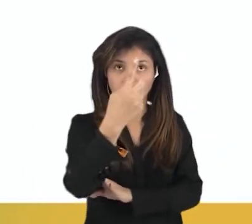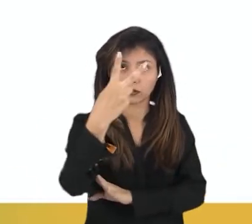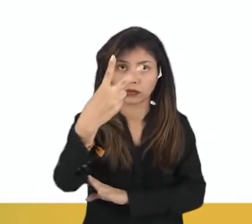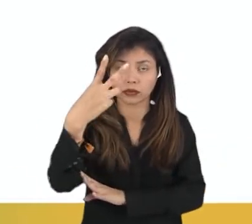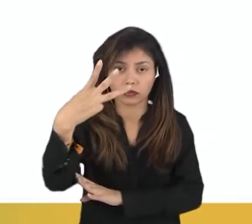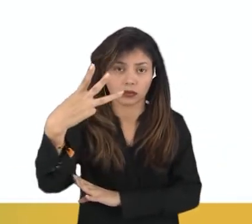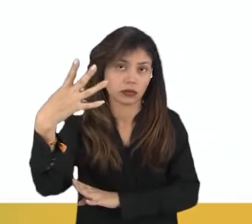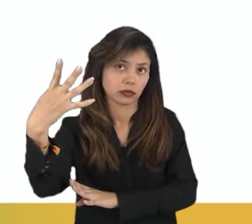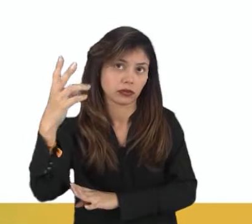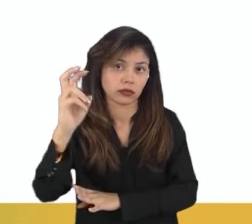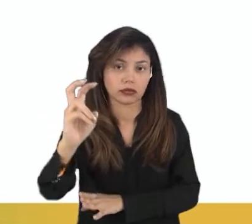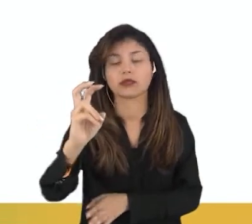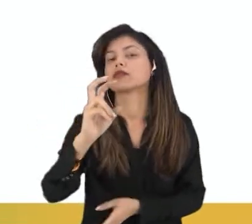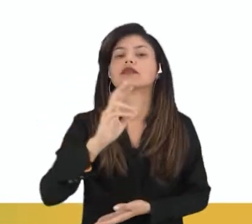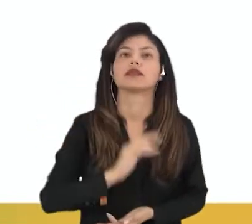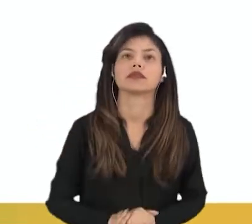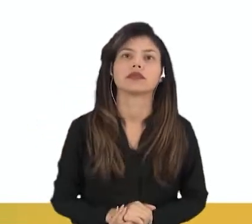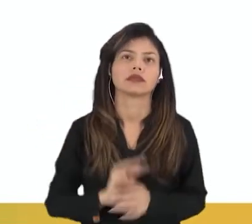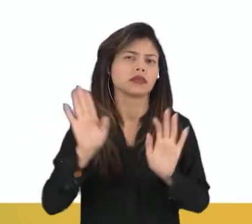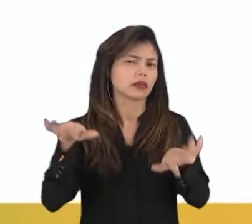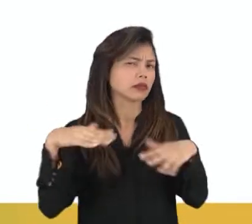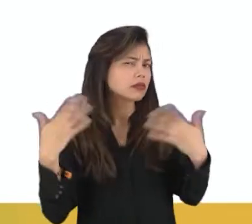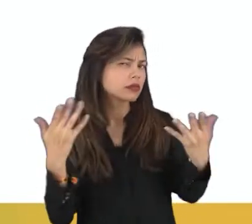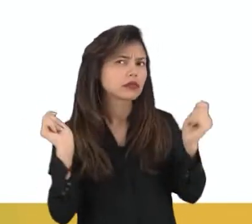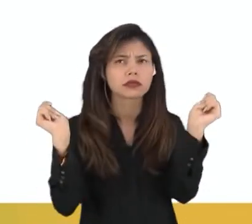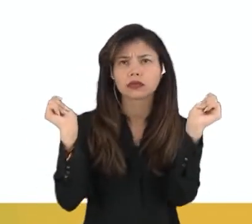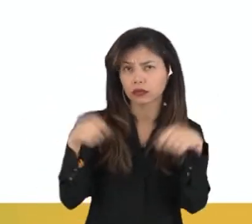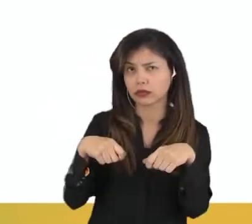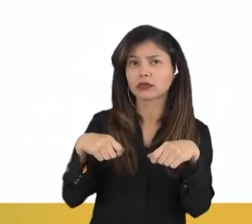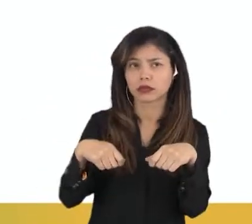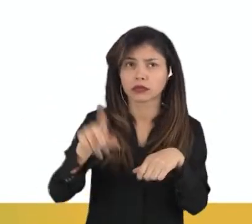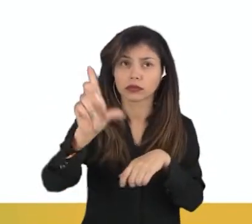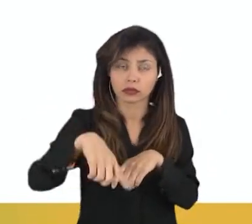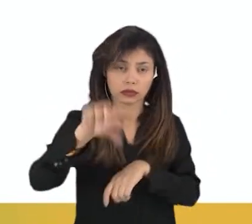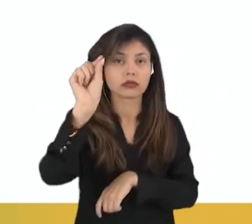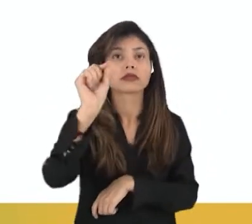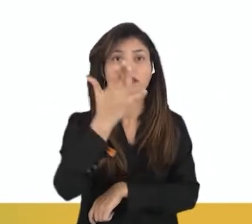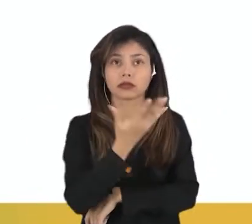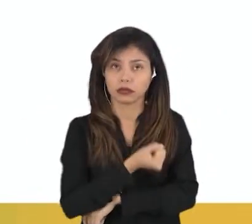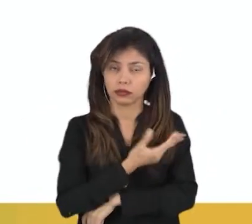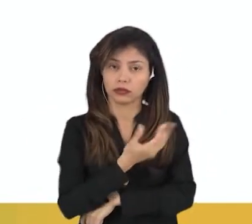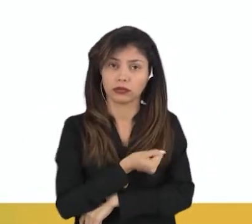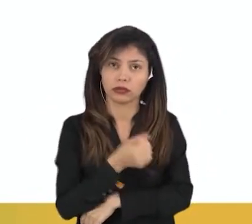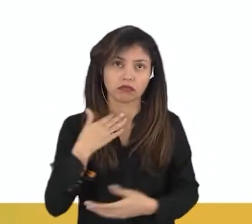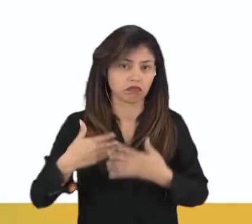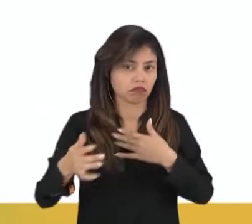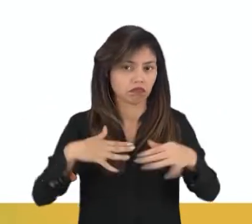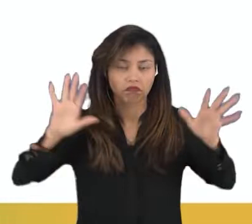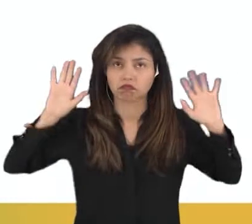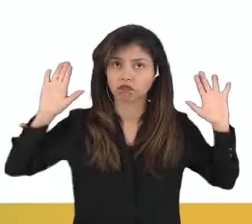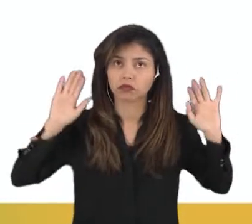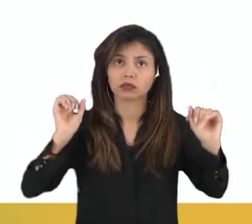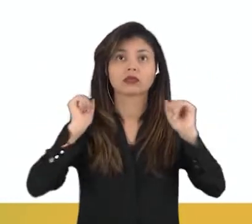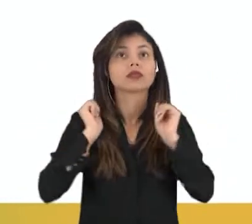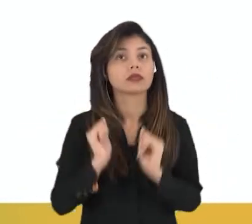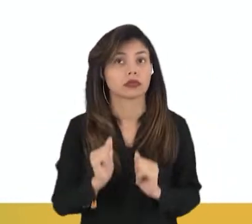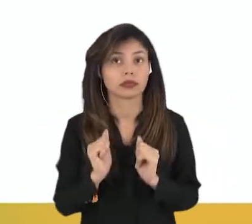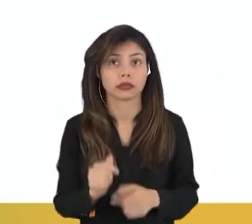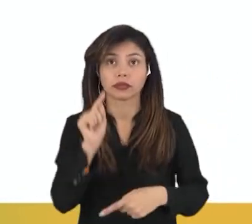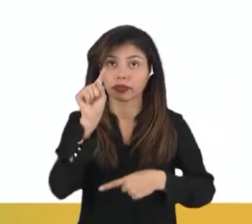2, 3, 4 e 5. Qual a probabilidade de, sorteando um número